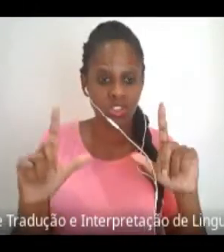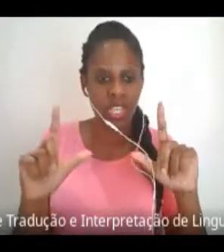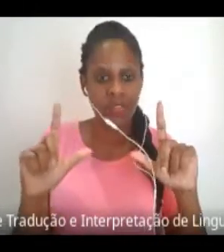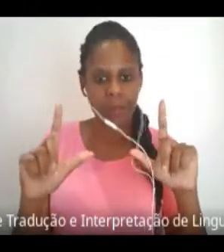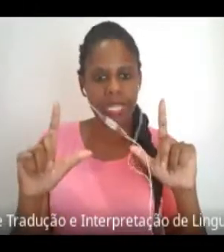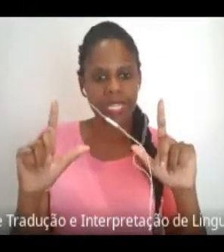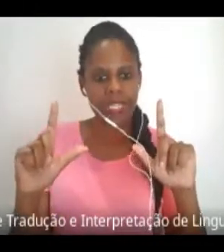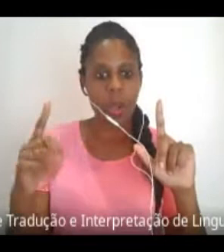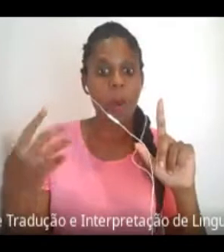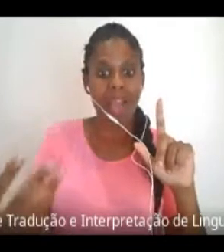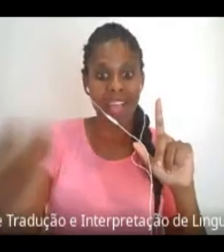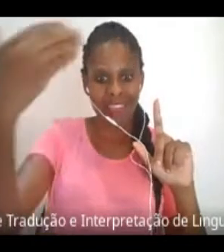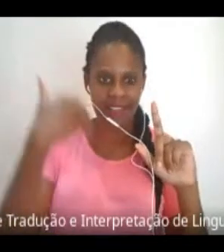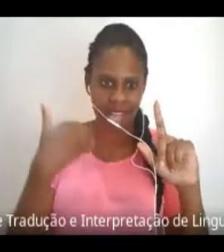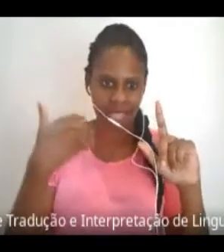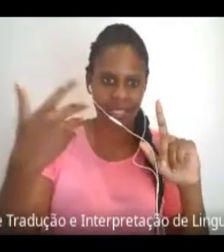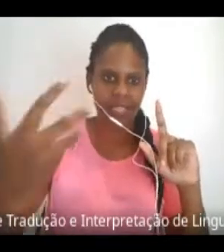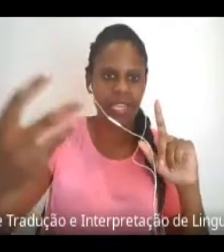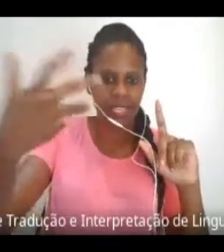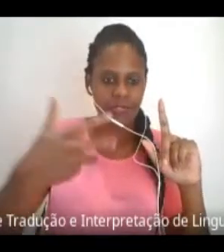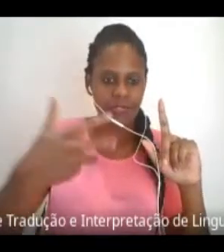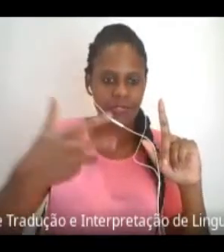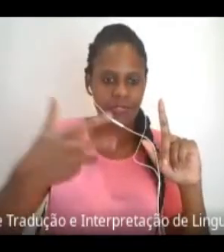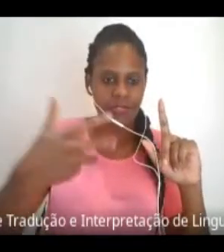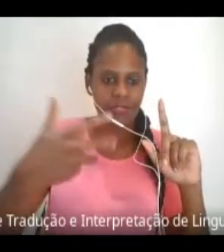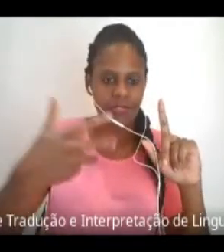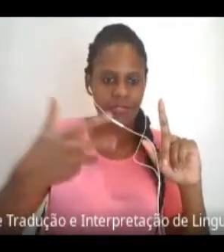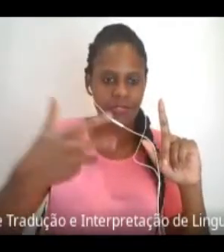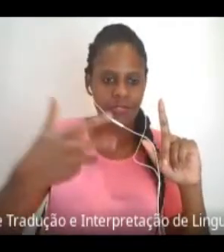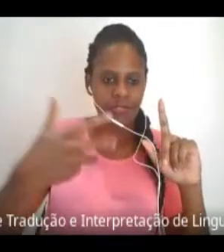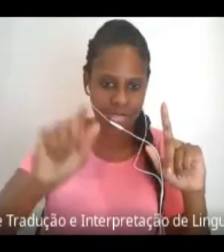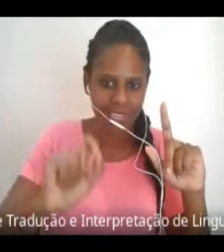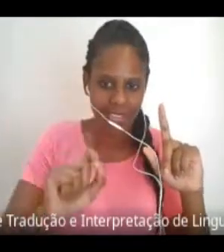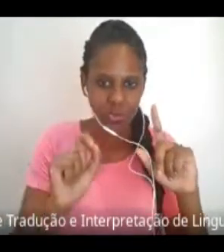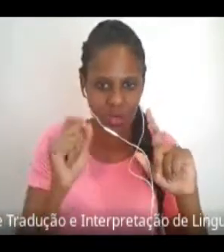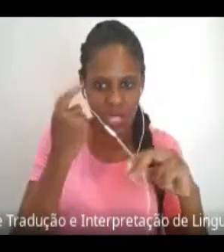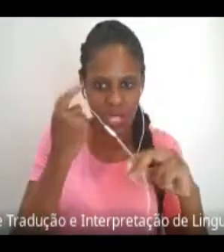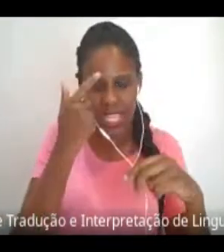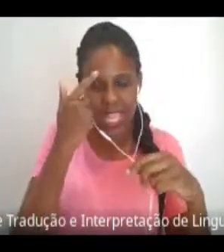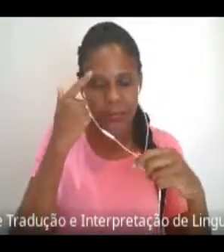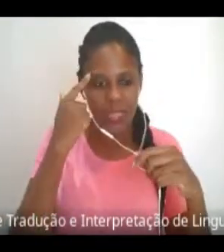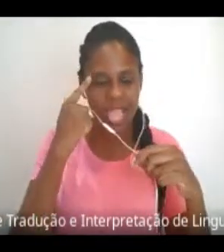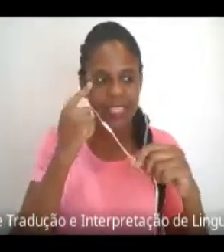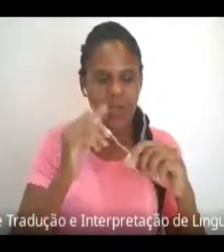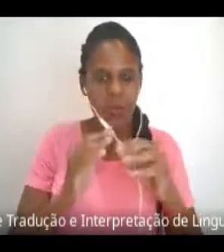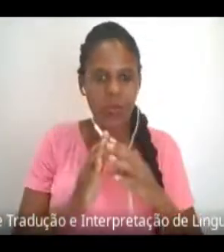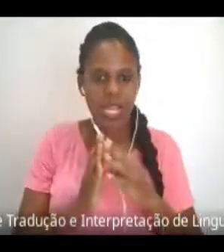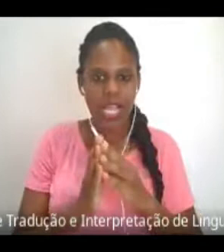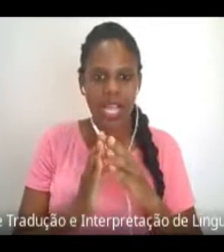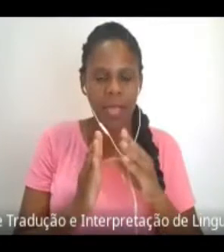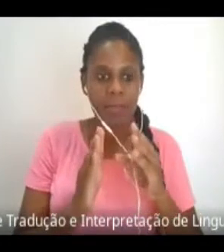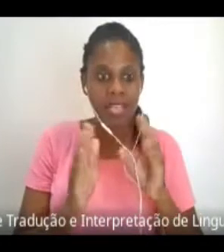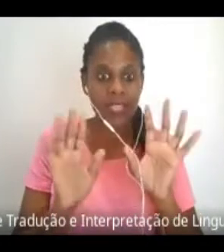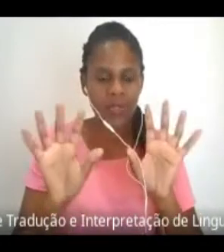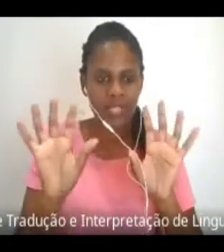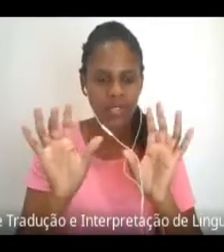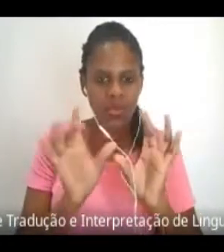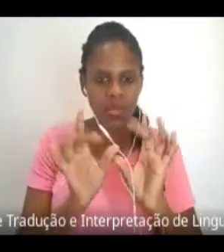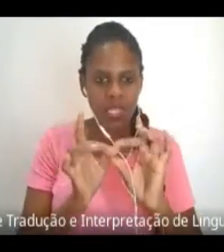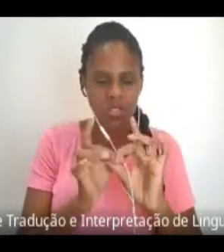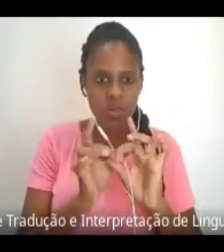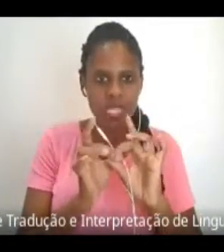ou quando estamos em momento de interpretação, mas gravada, que vão gravar e depois vai se tornar tradução, né?